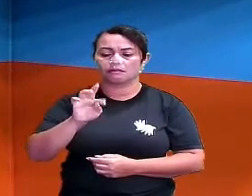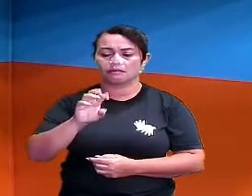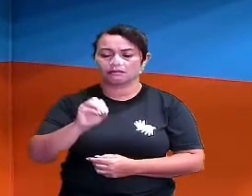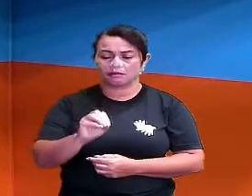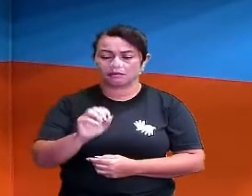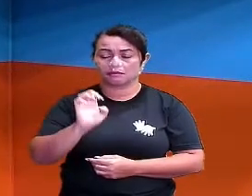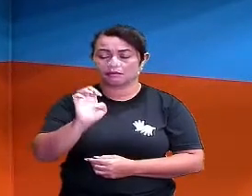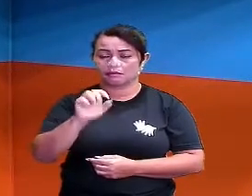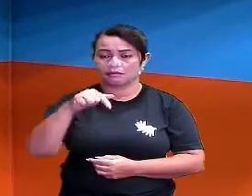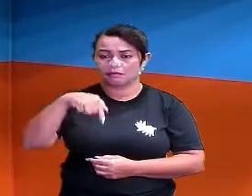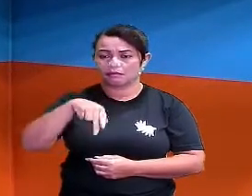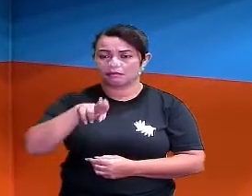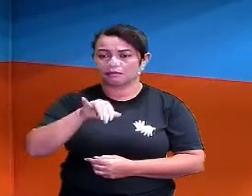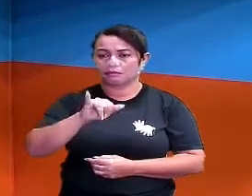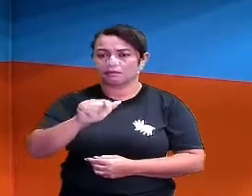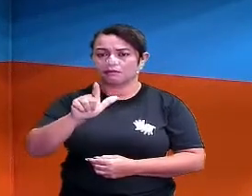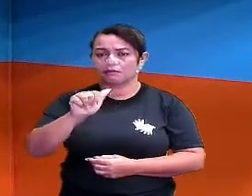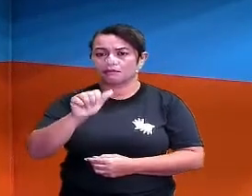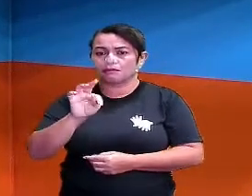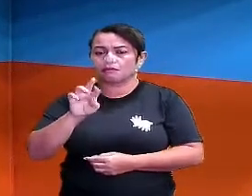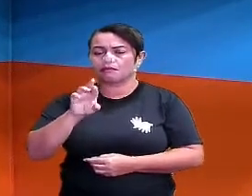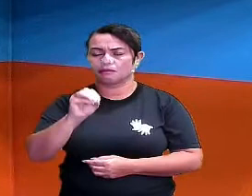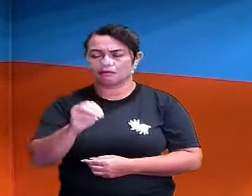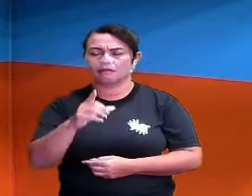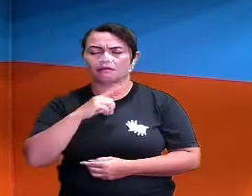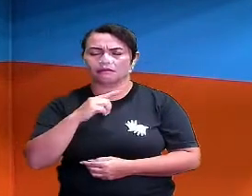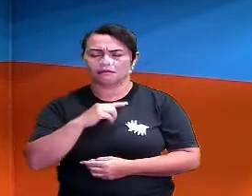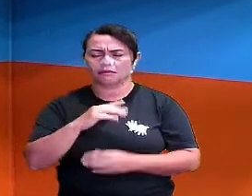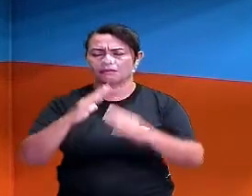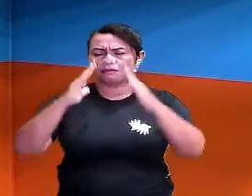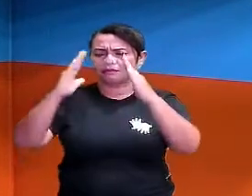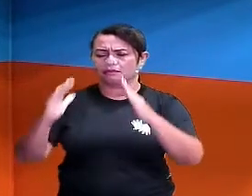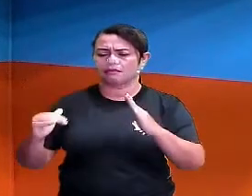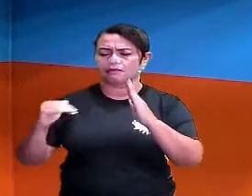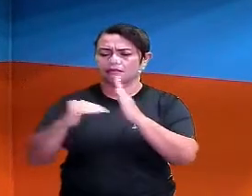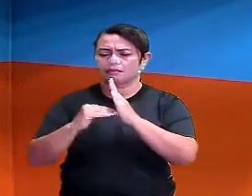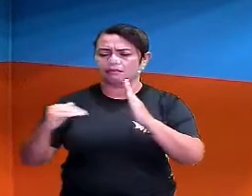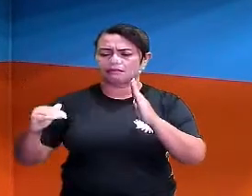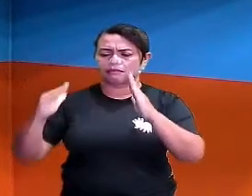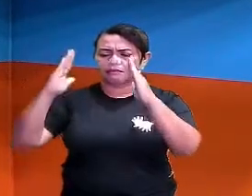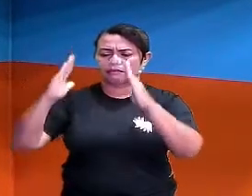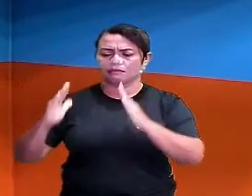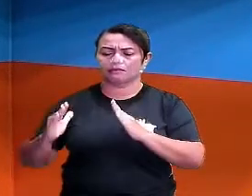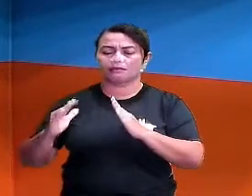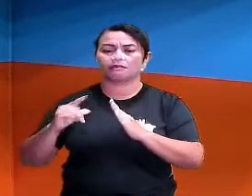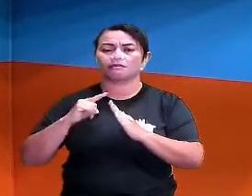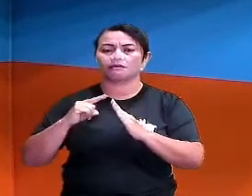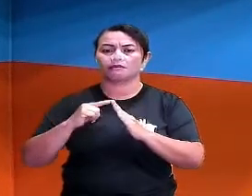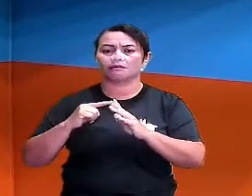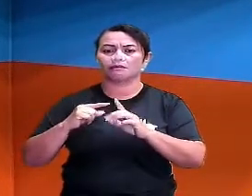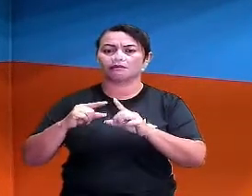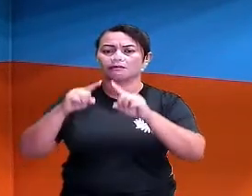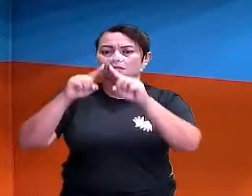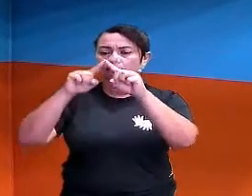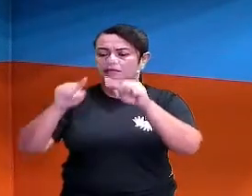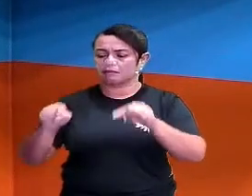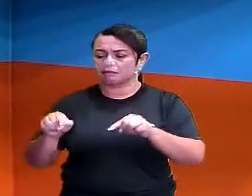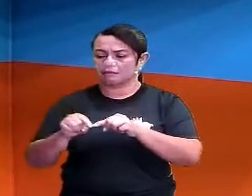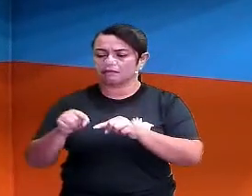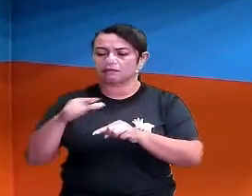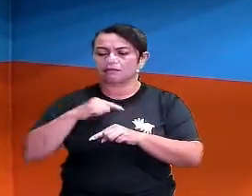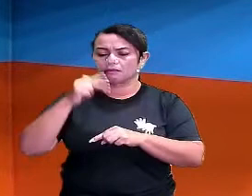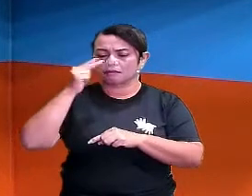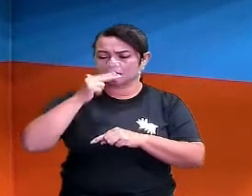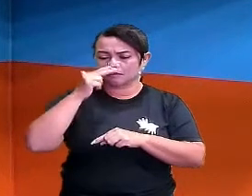os 3 lados com a mesma medida de comprimento. Por consequência, todo triângulo equilátero também é